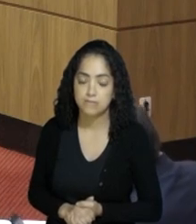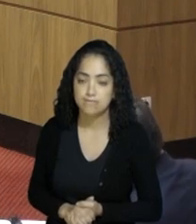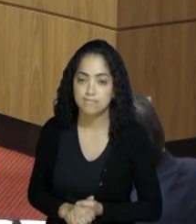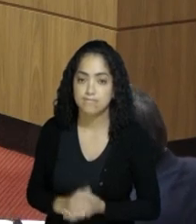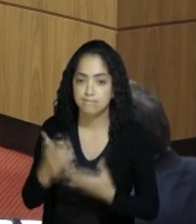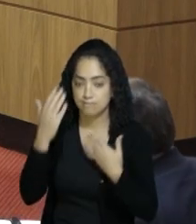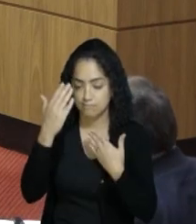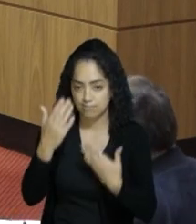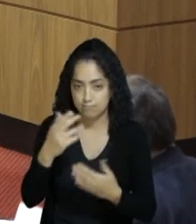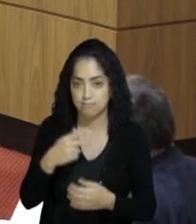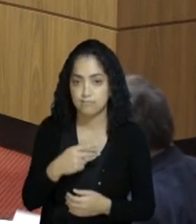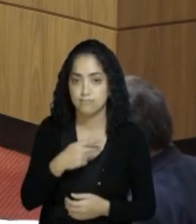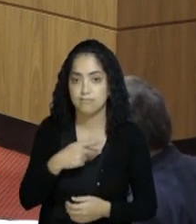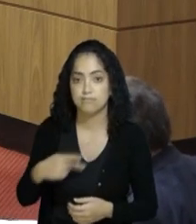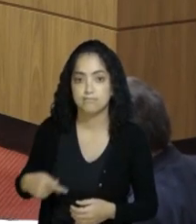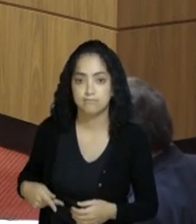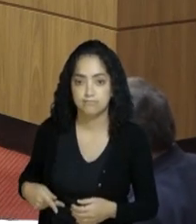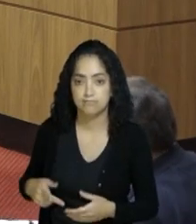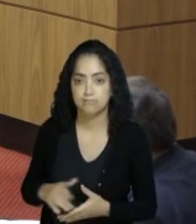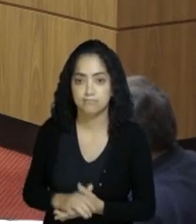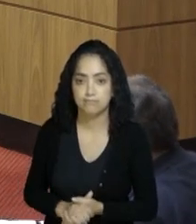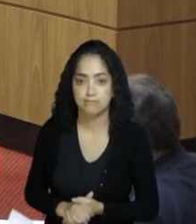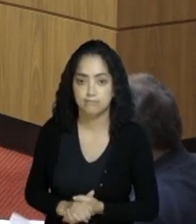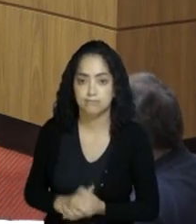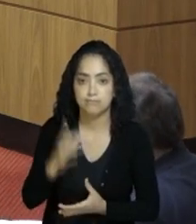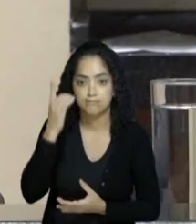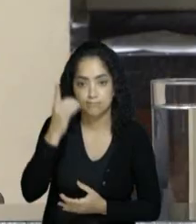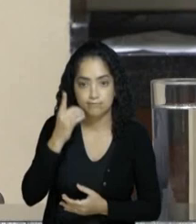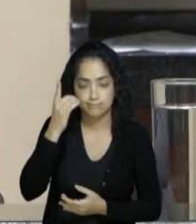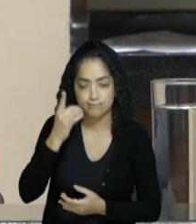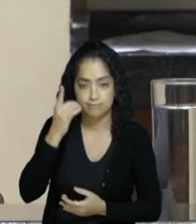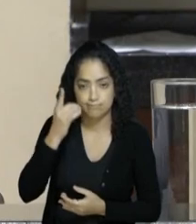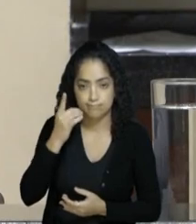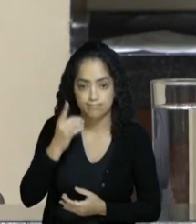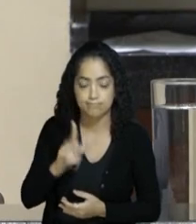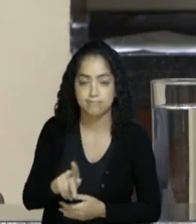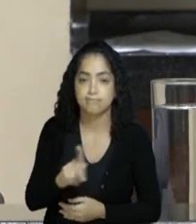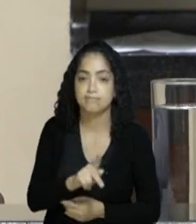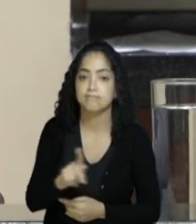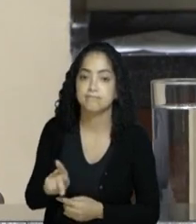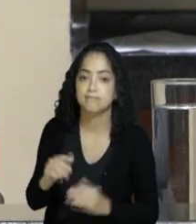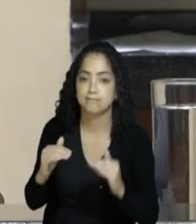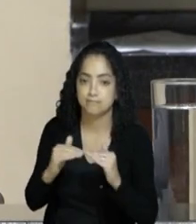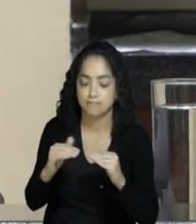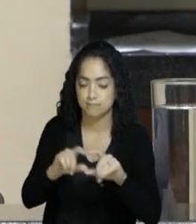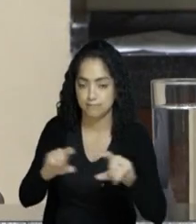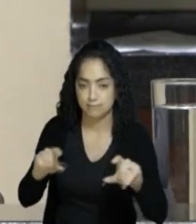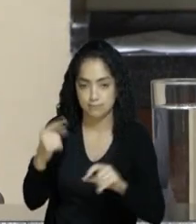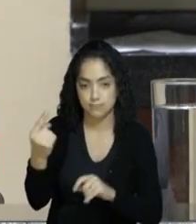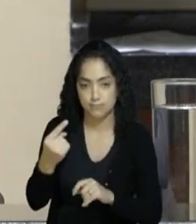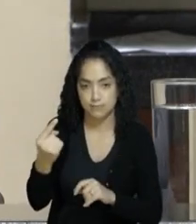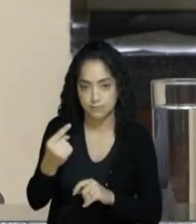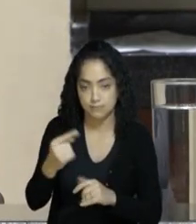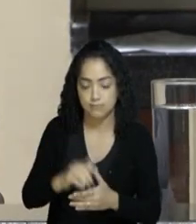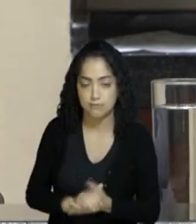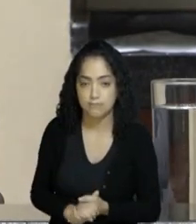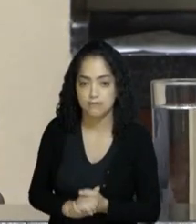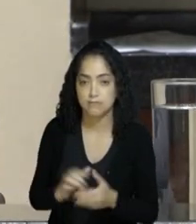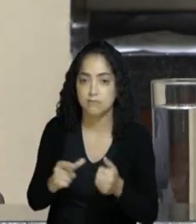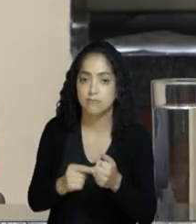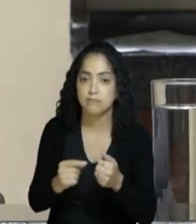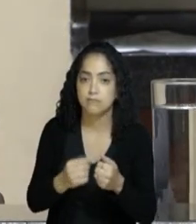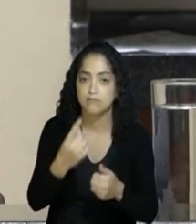Obrigado, deputado Padre Pedro Baldiceira. Em consonância com o parágrafo 1º do